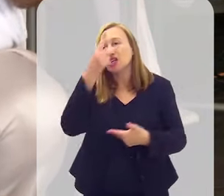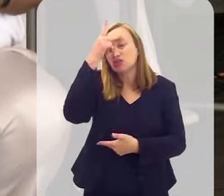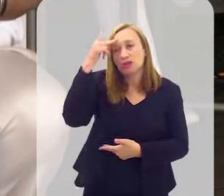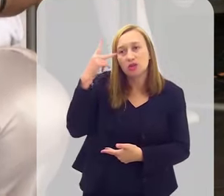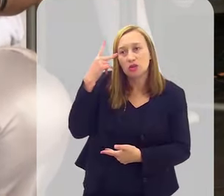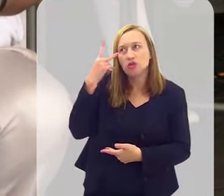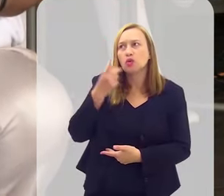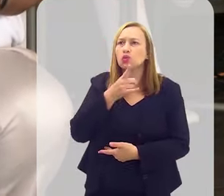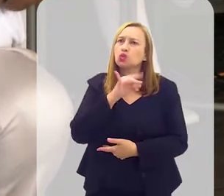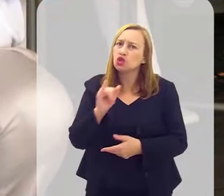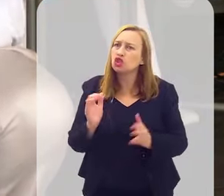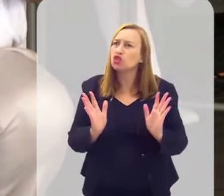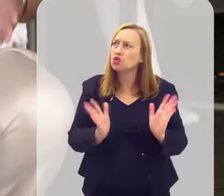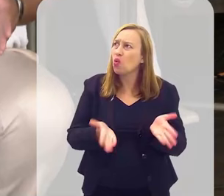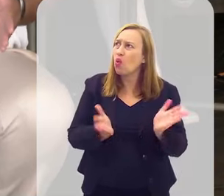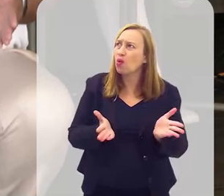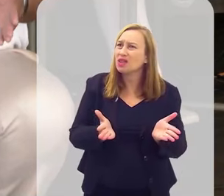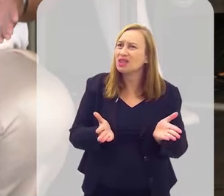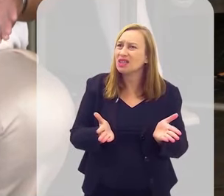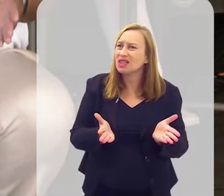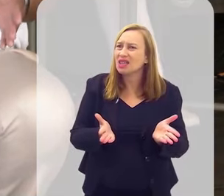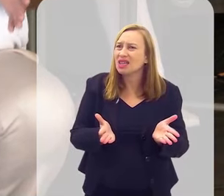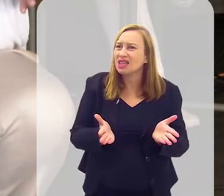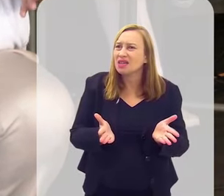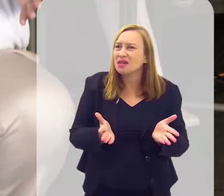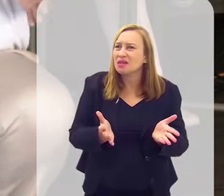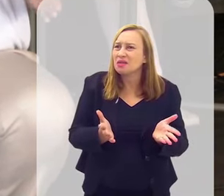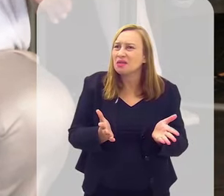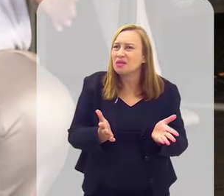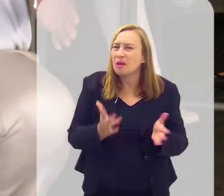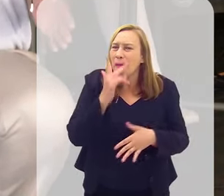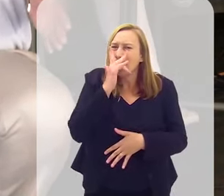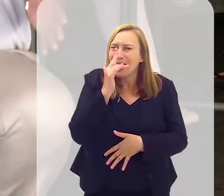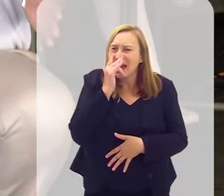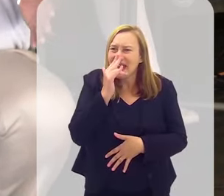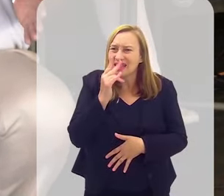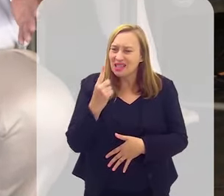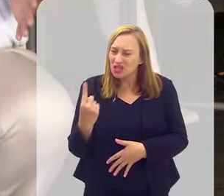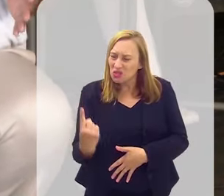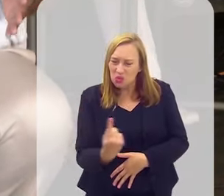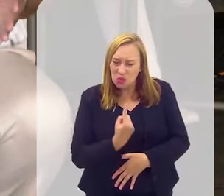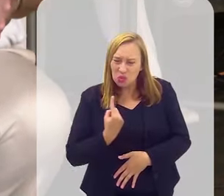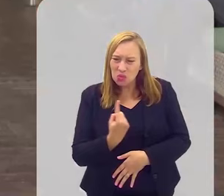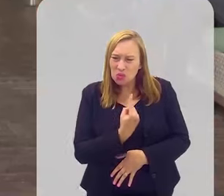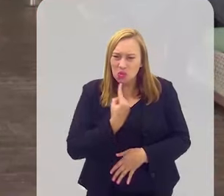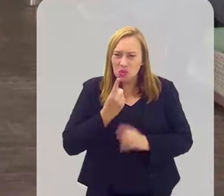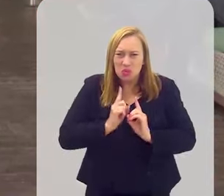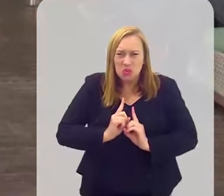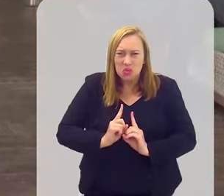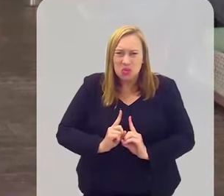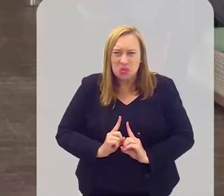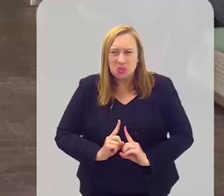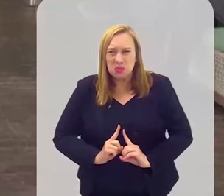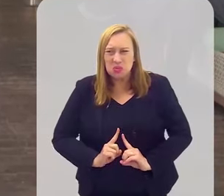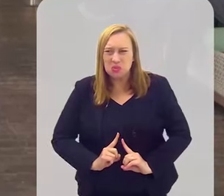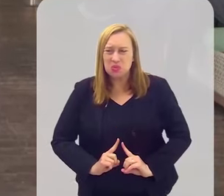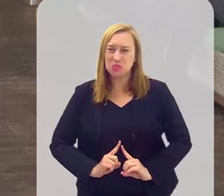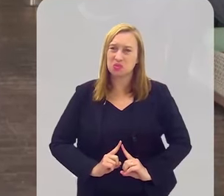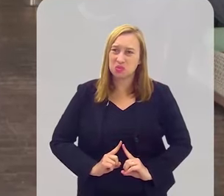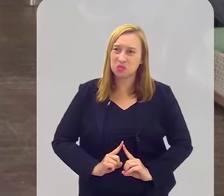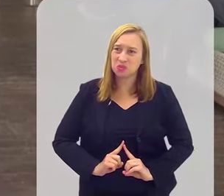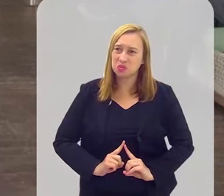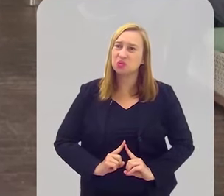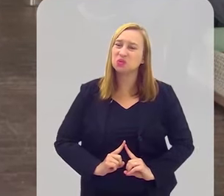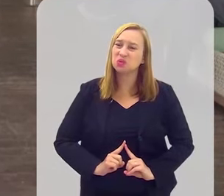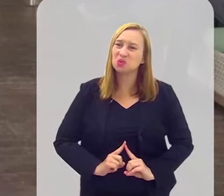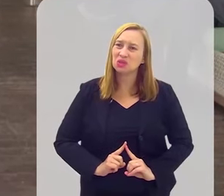muitas pessoas no dia de hoje Parece que elas se reservam para uma depressão A tônica uma uma